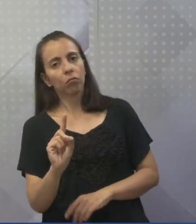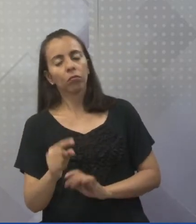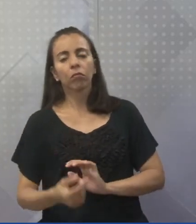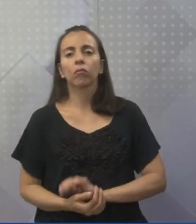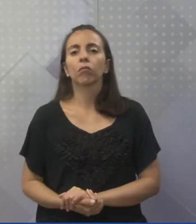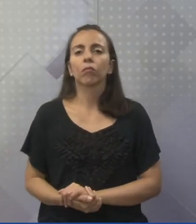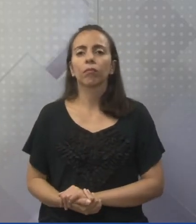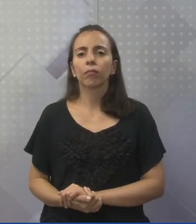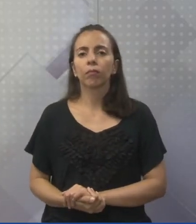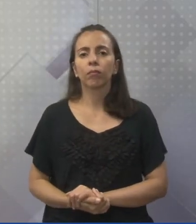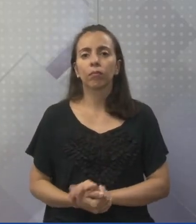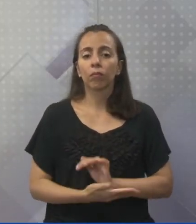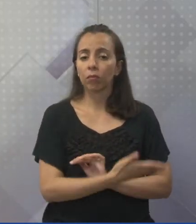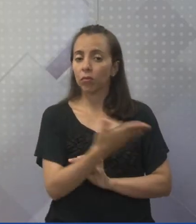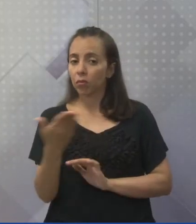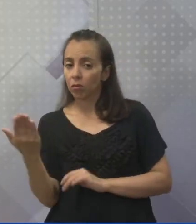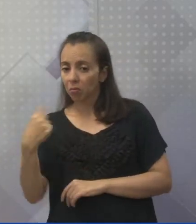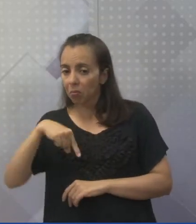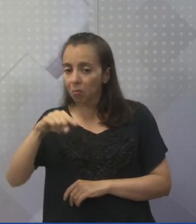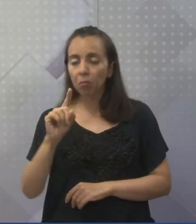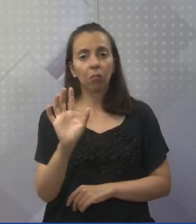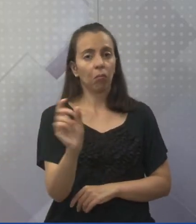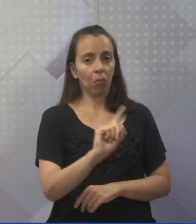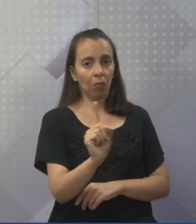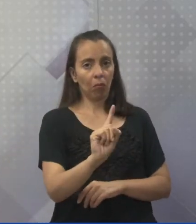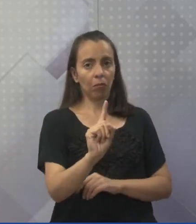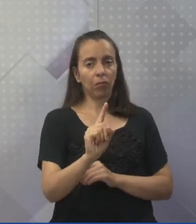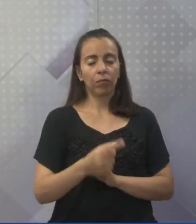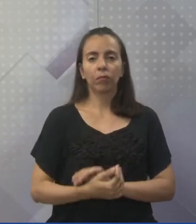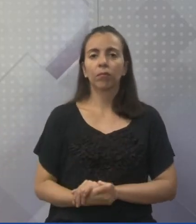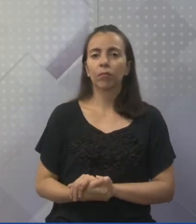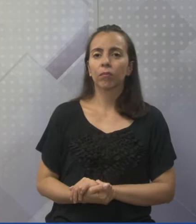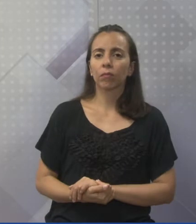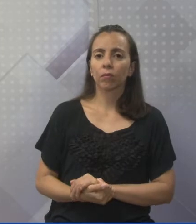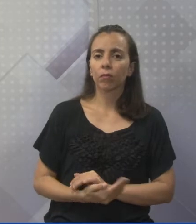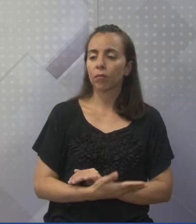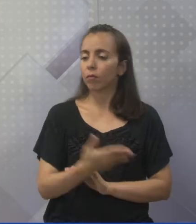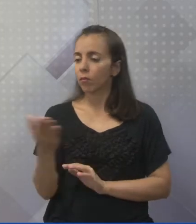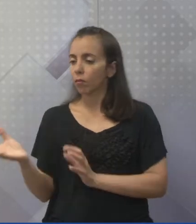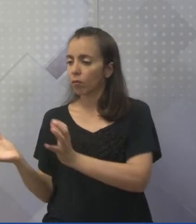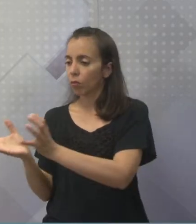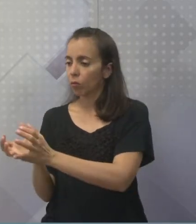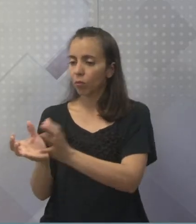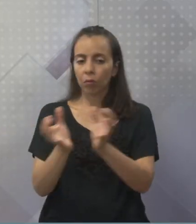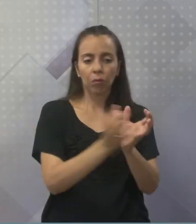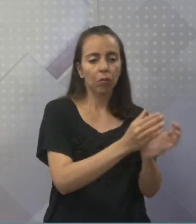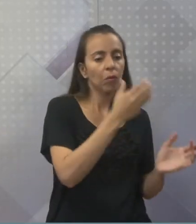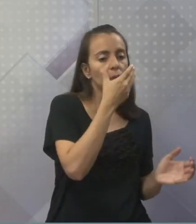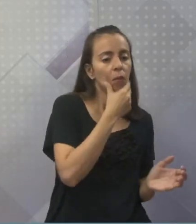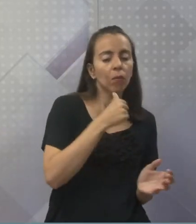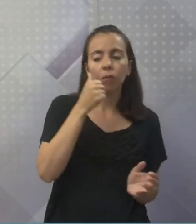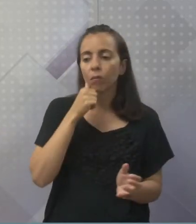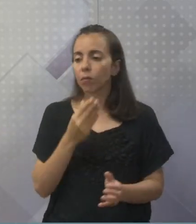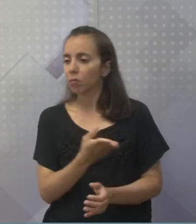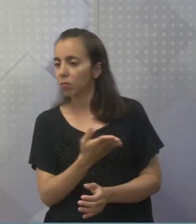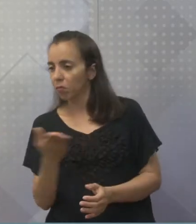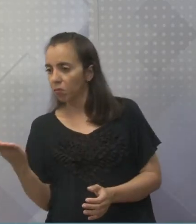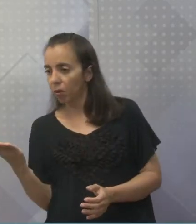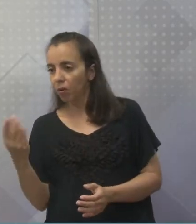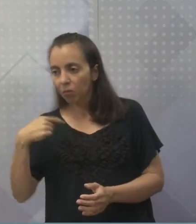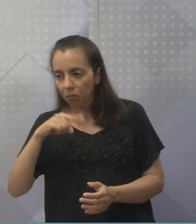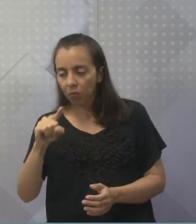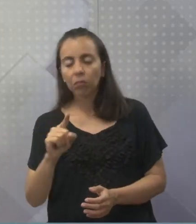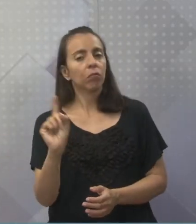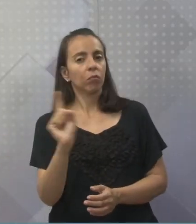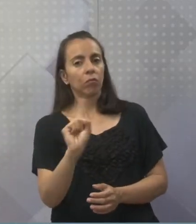go, vocês não iriam. They wouldn't go, eles ou elas não iriam. Então é muito fácil, né? Quem